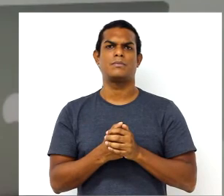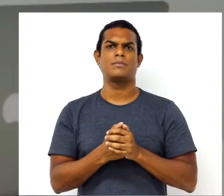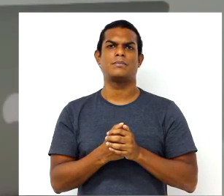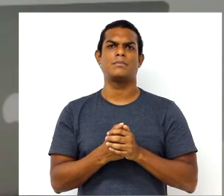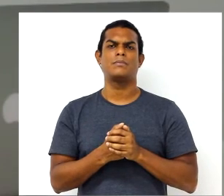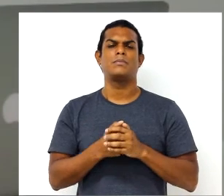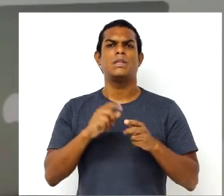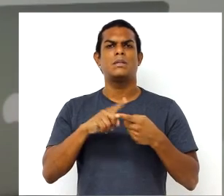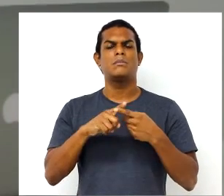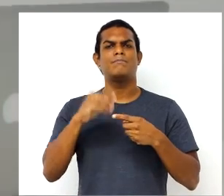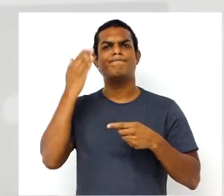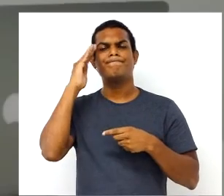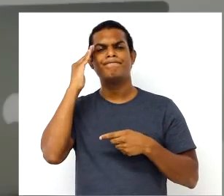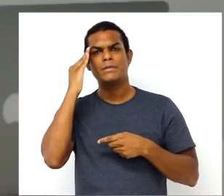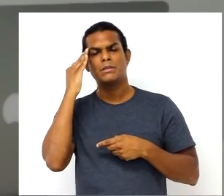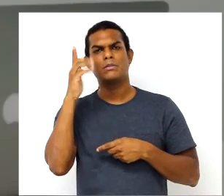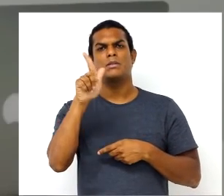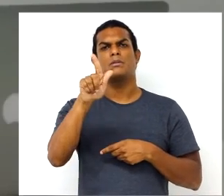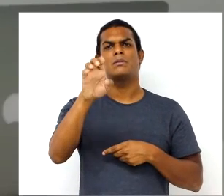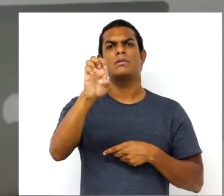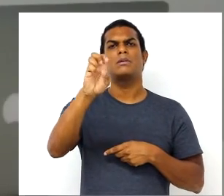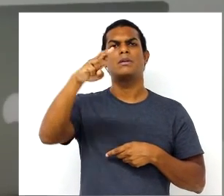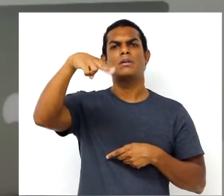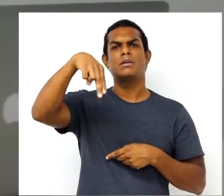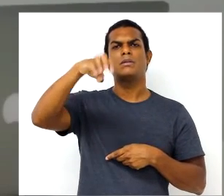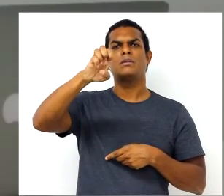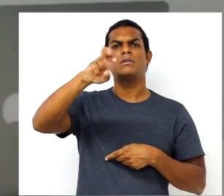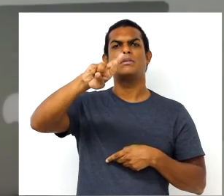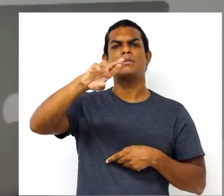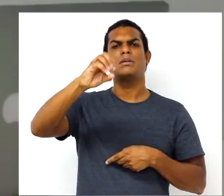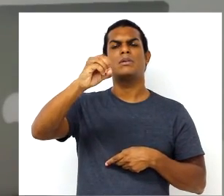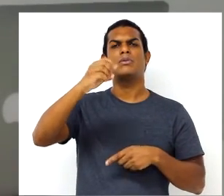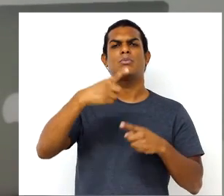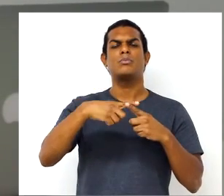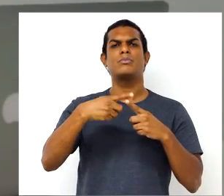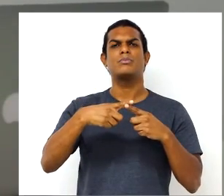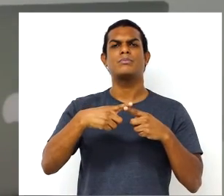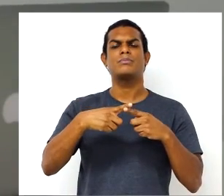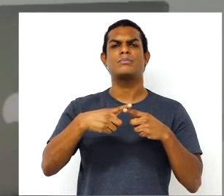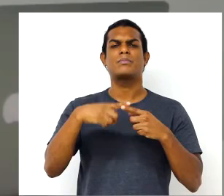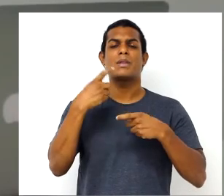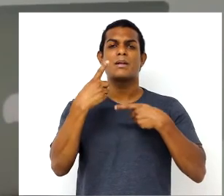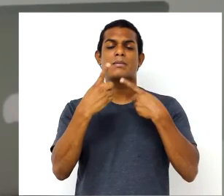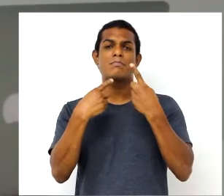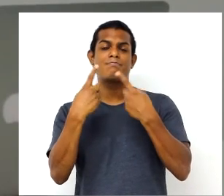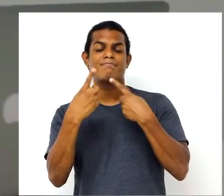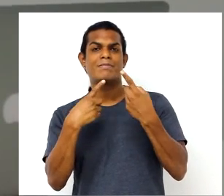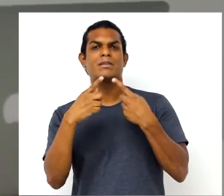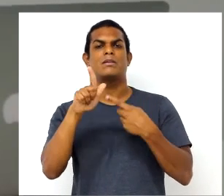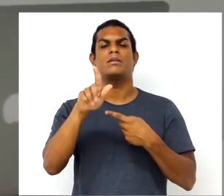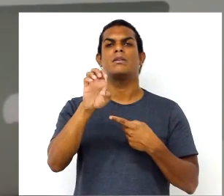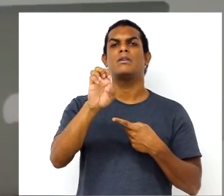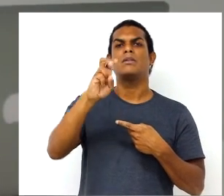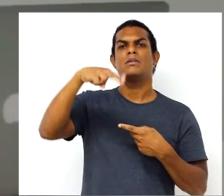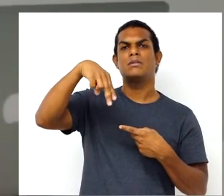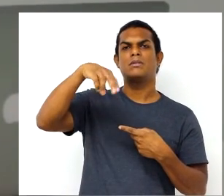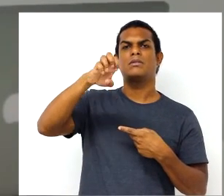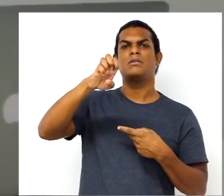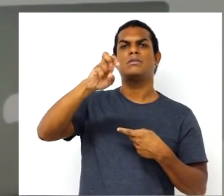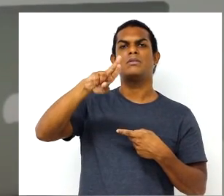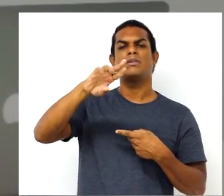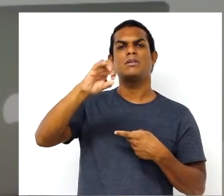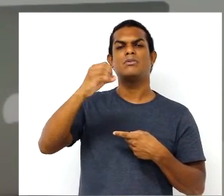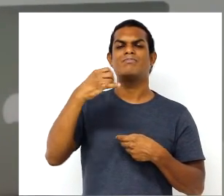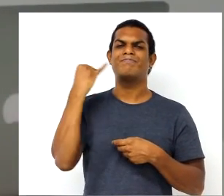sobretudo, o entendimento de gênero, pois a discussão sobre gênero textual ela é muito recorrente, sobretudo